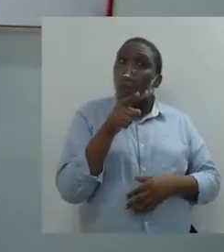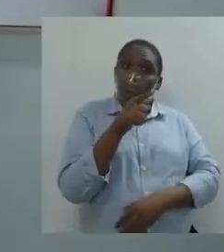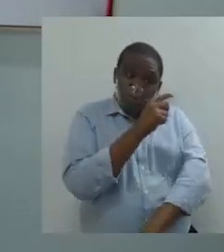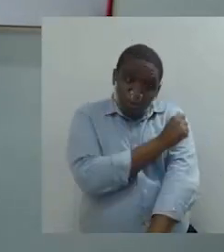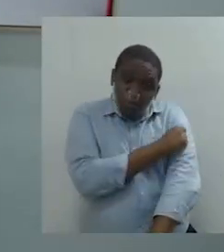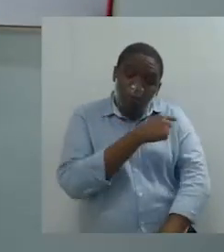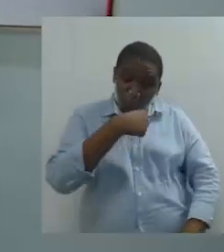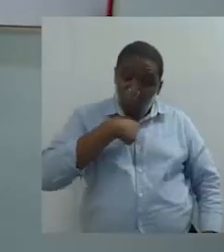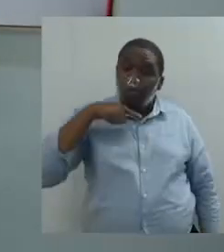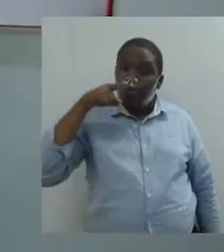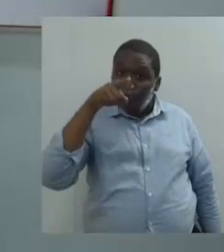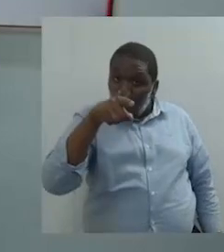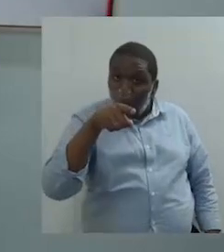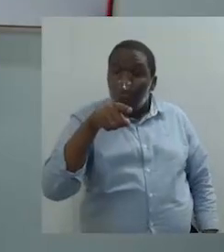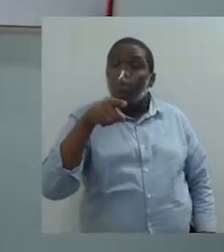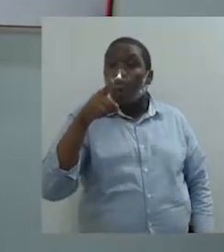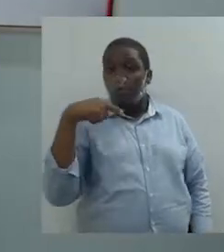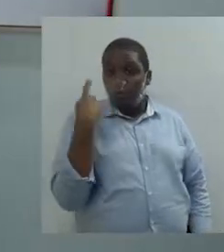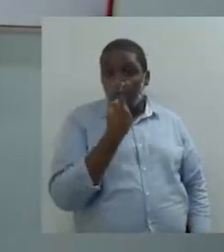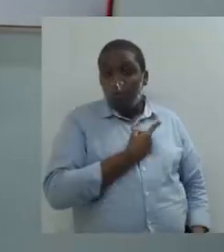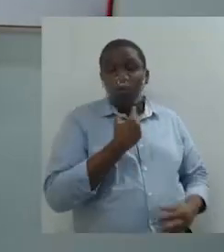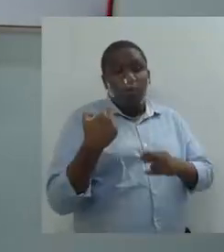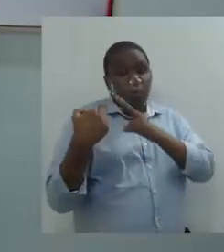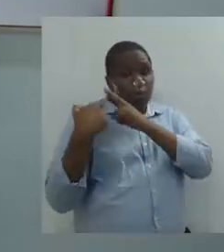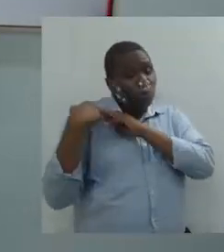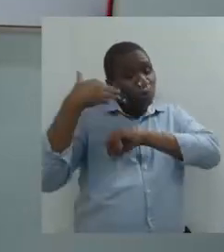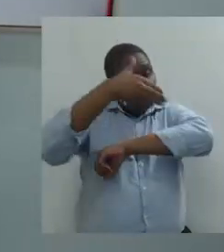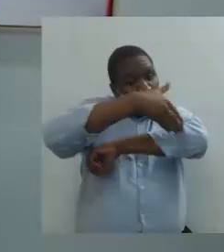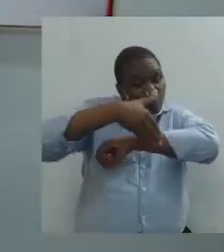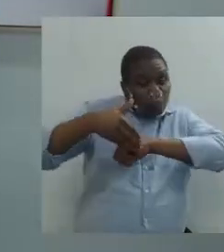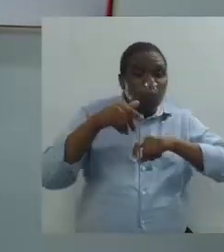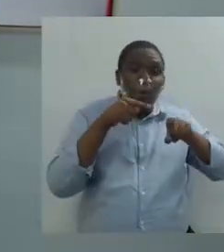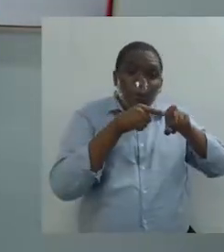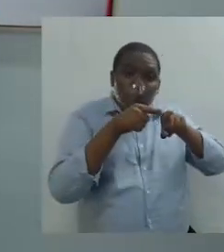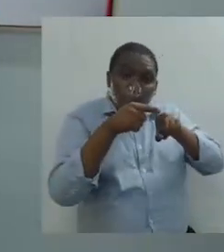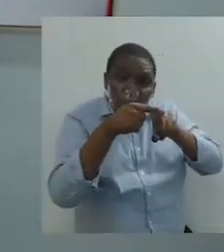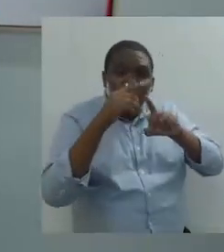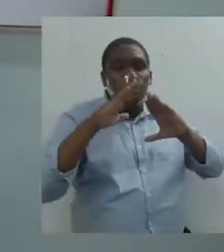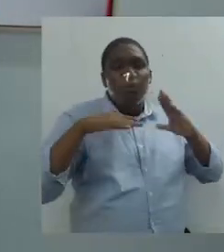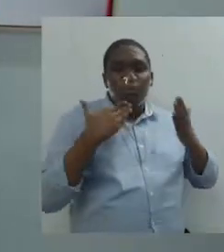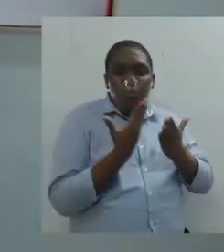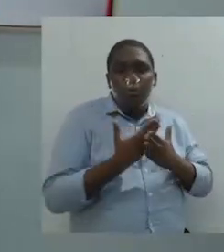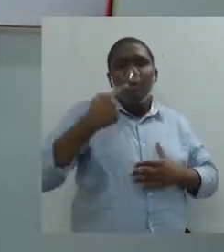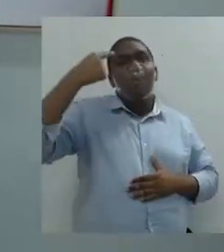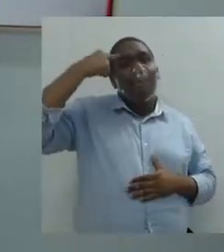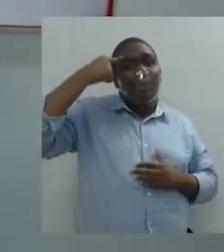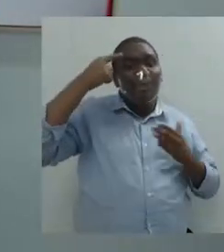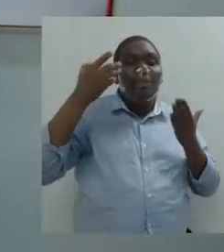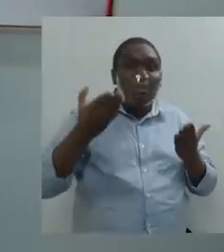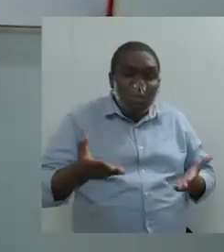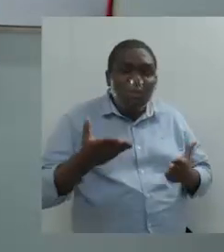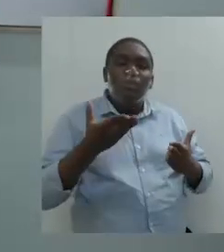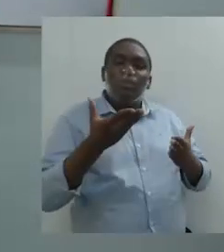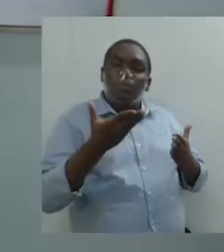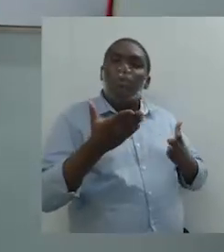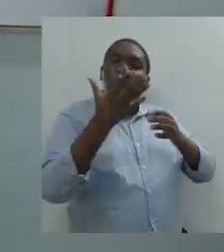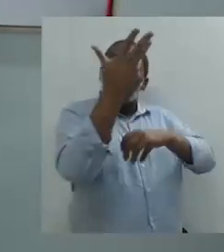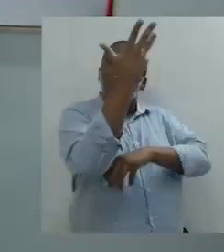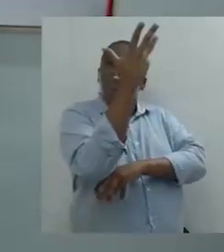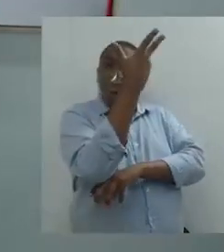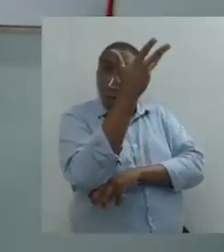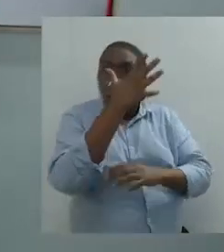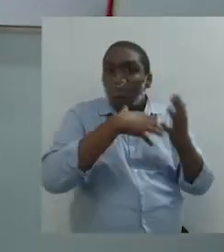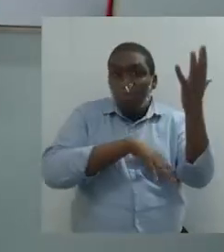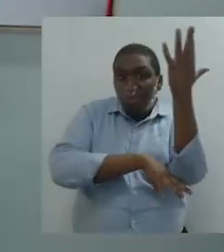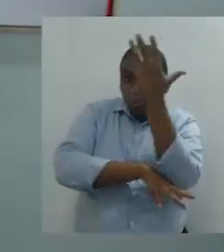eu, na nossa rua, no nosso bairro, na nossa escola, pensar em sustentabilidade. Isso